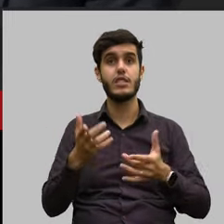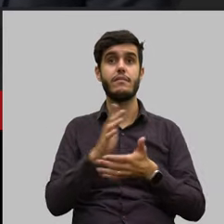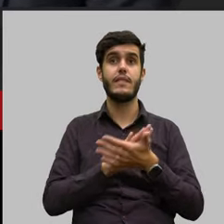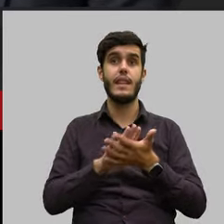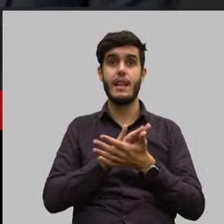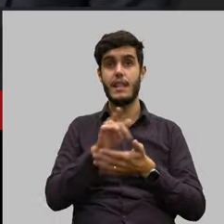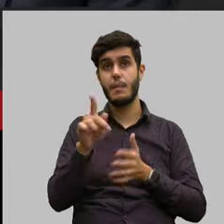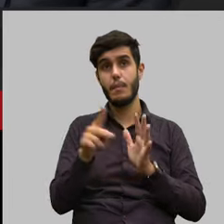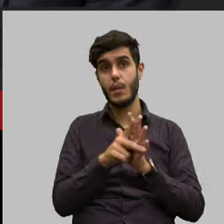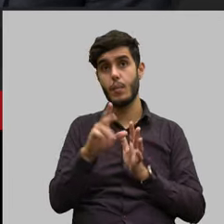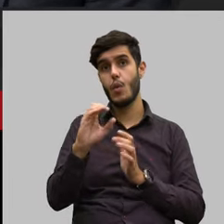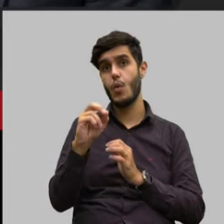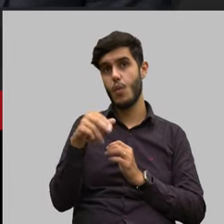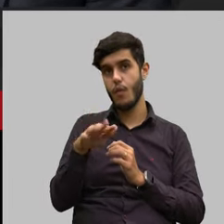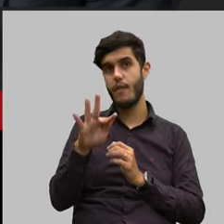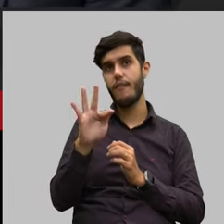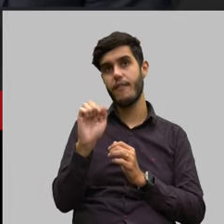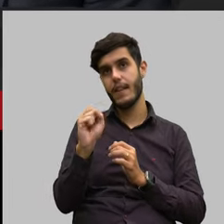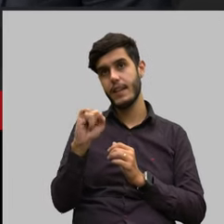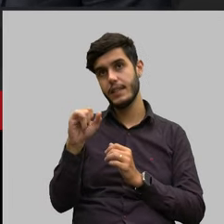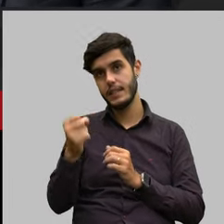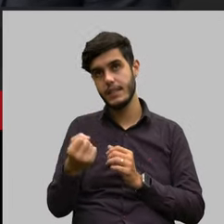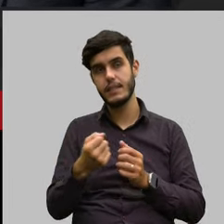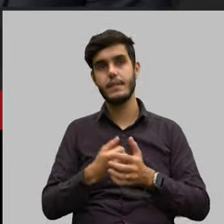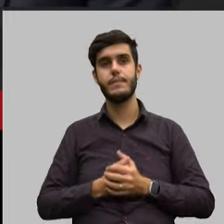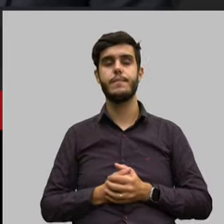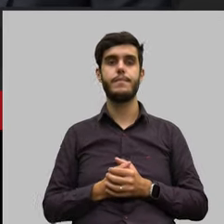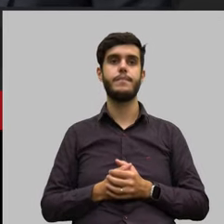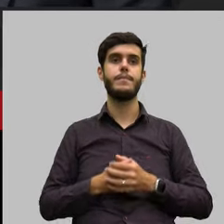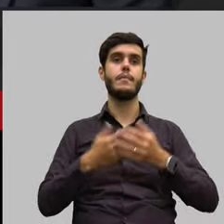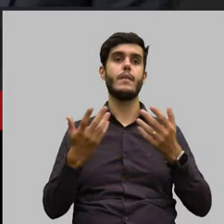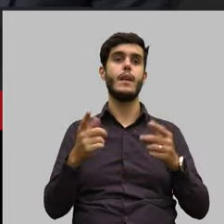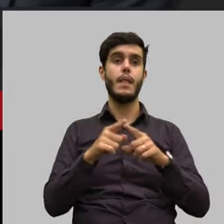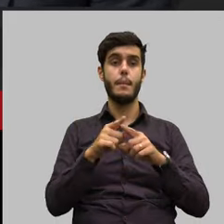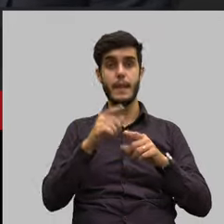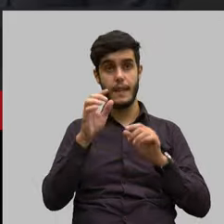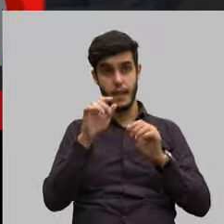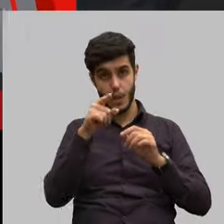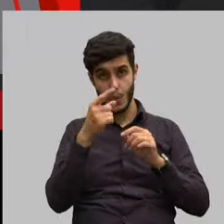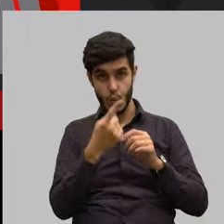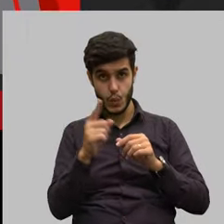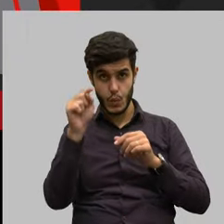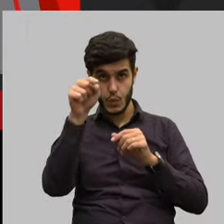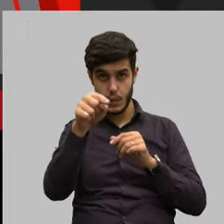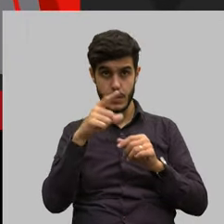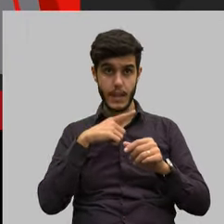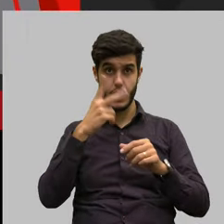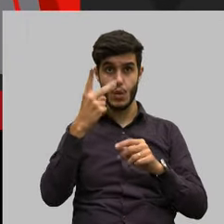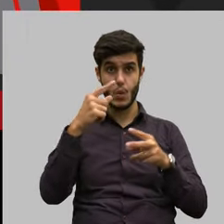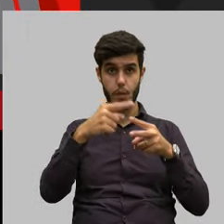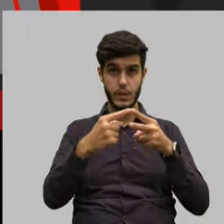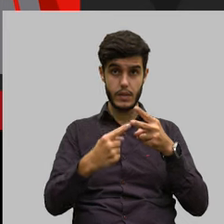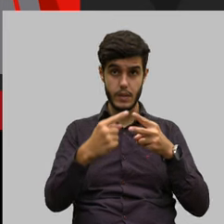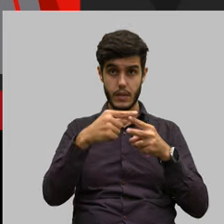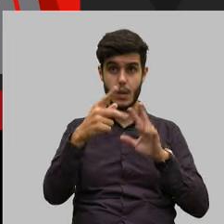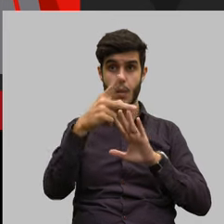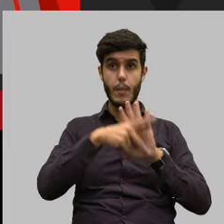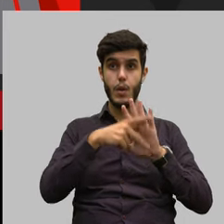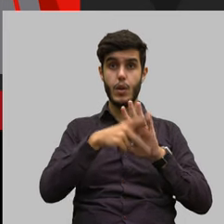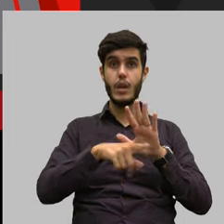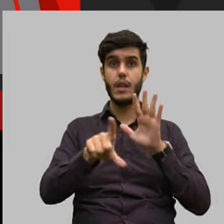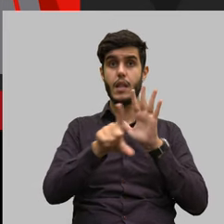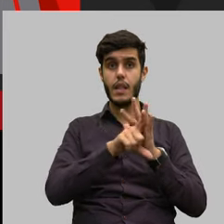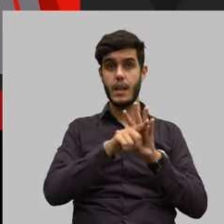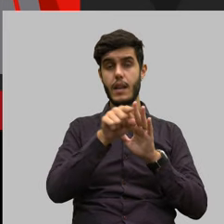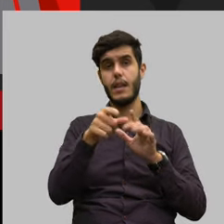confaz e por fim eu trago o destaque duas dois projetos de lei que estão aqui eh em tramitação na Assembleia